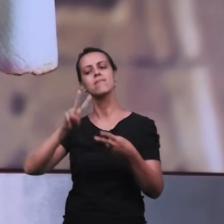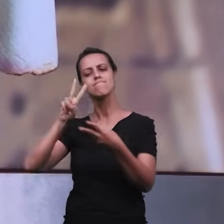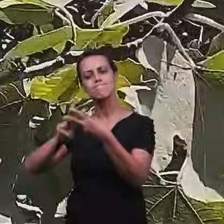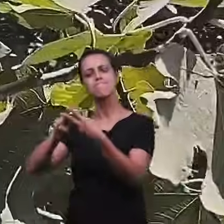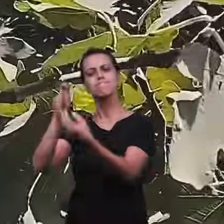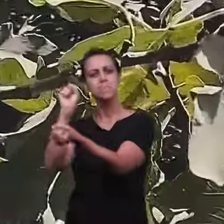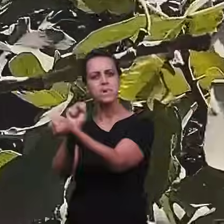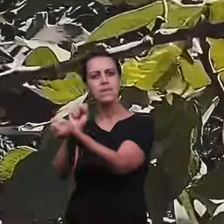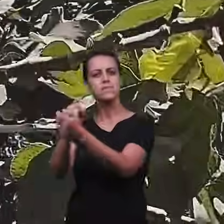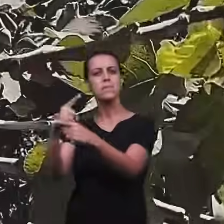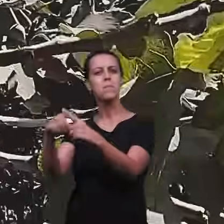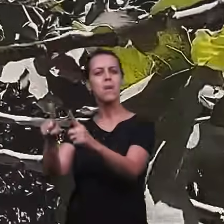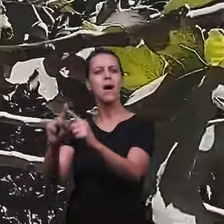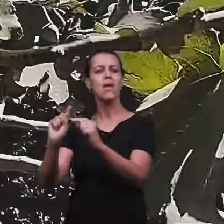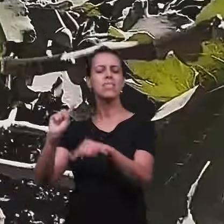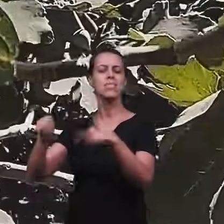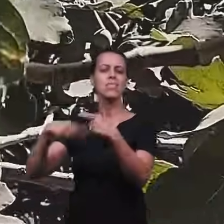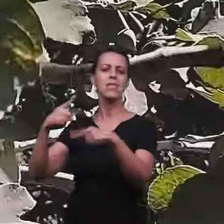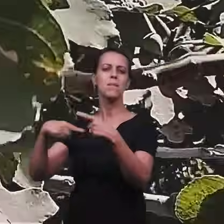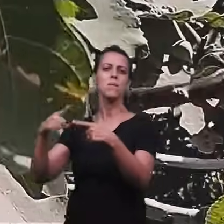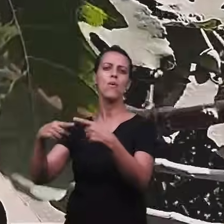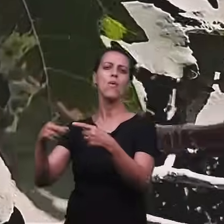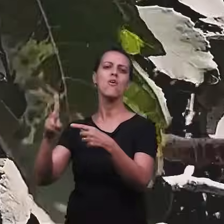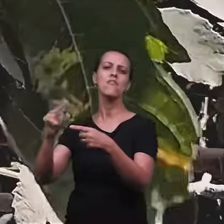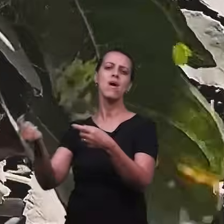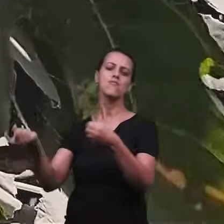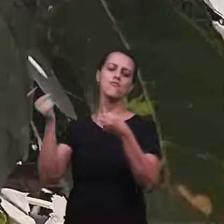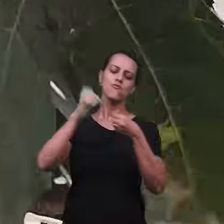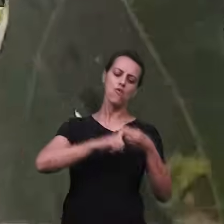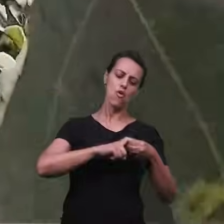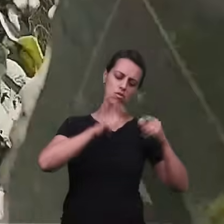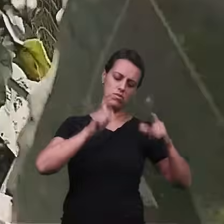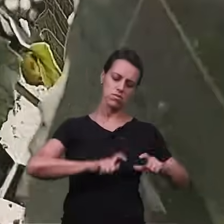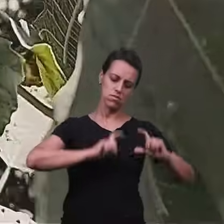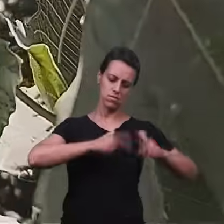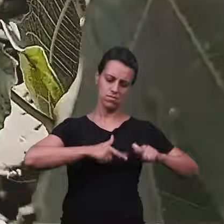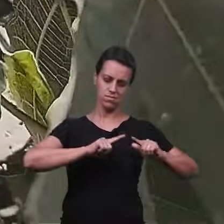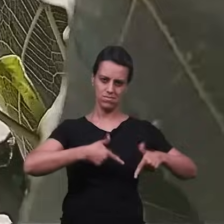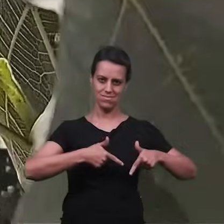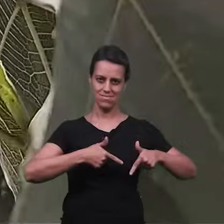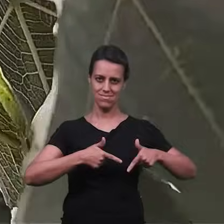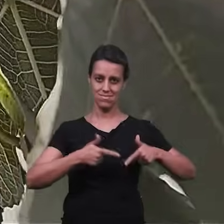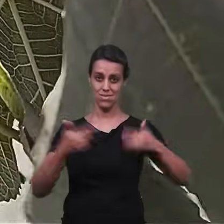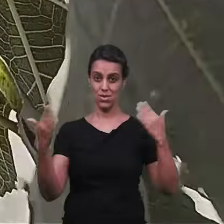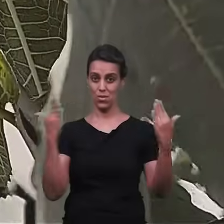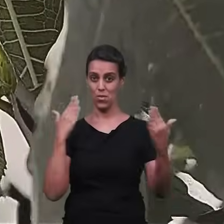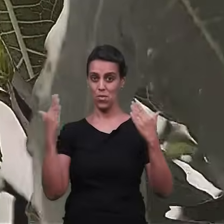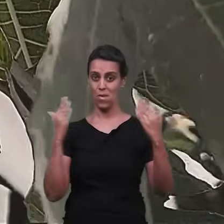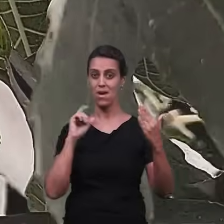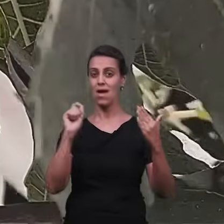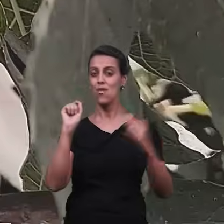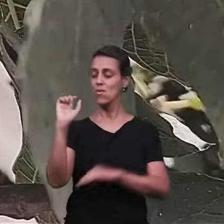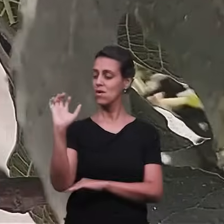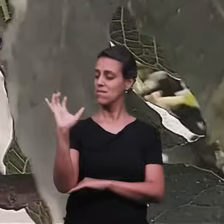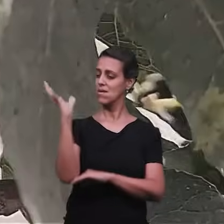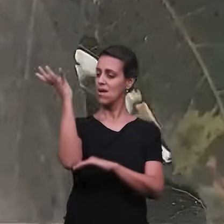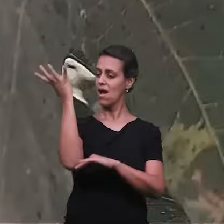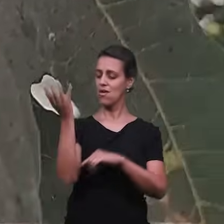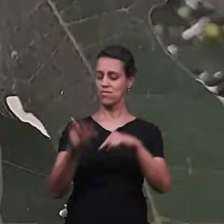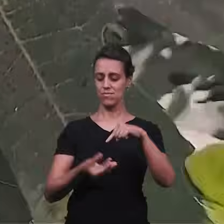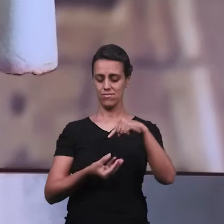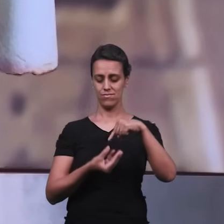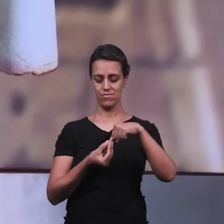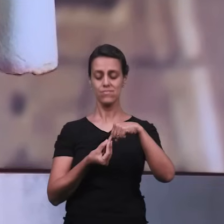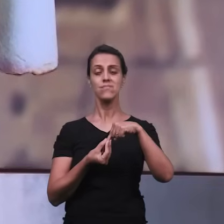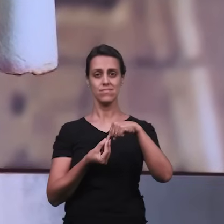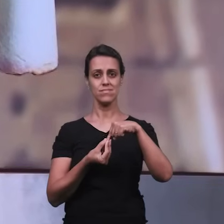terra. Usou a figura da figueira para ilustrar isso na sua profecia.